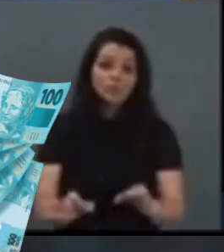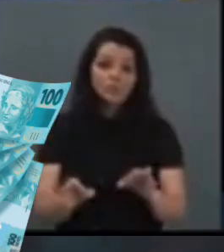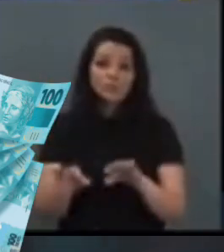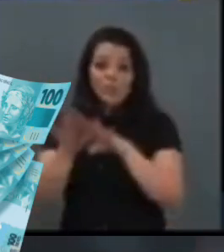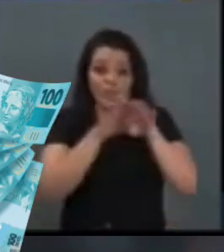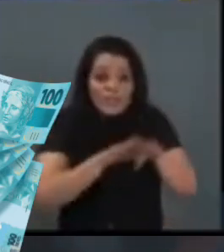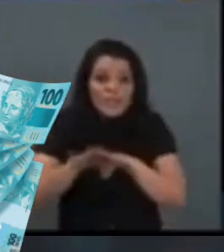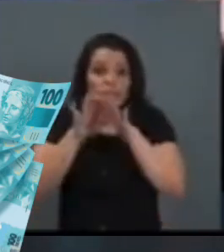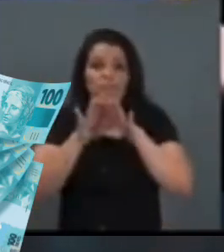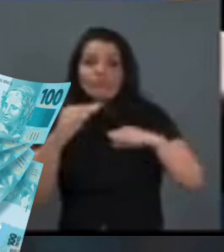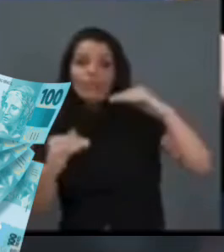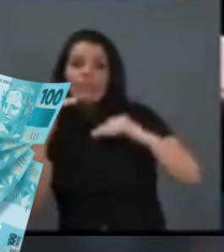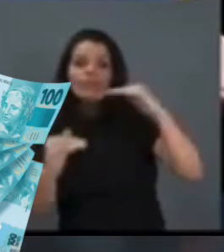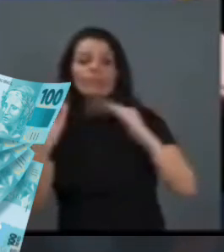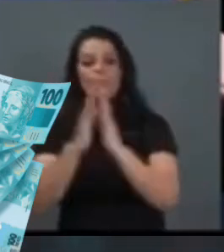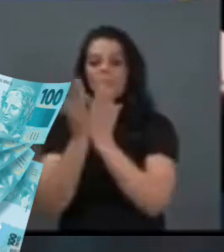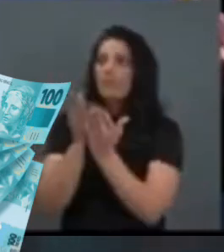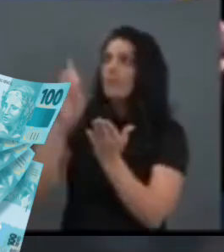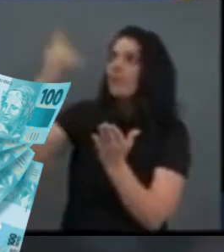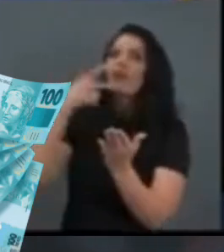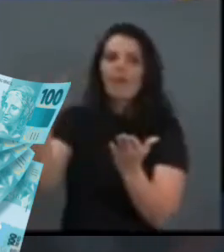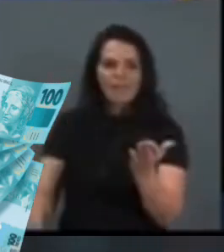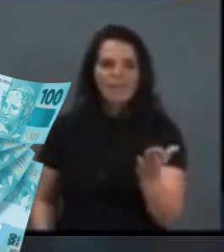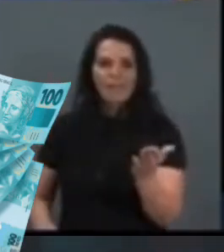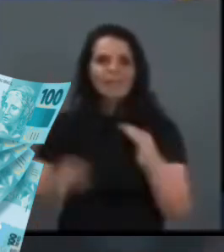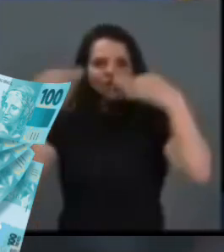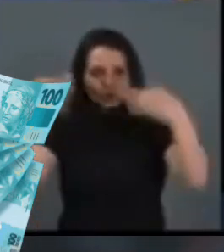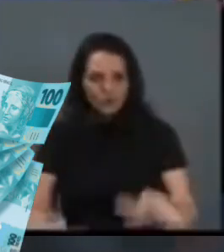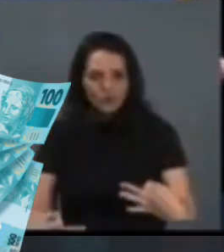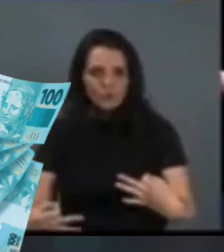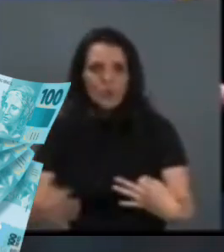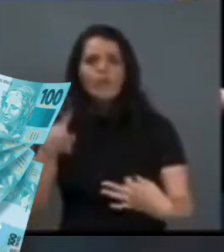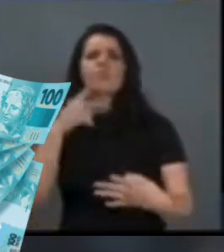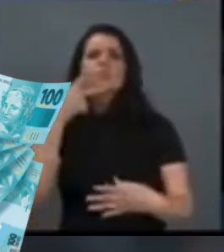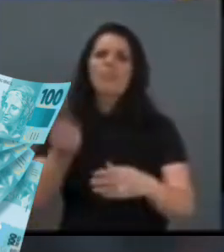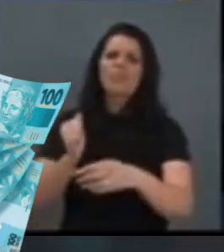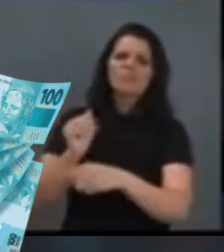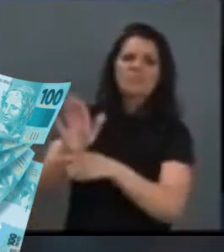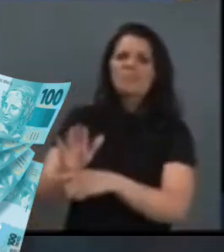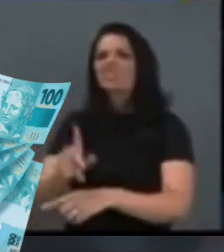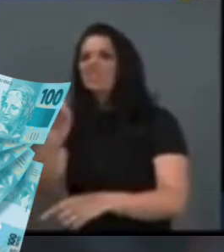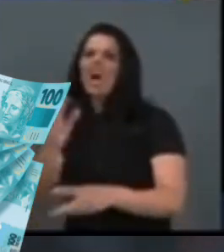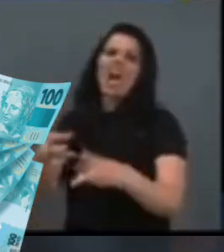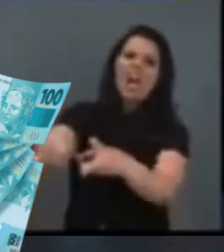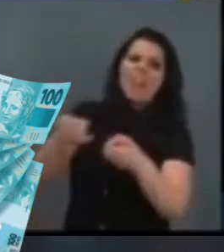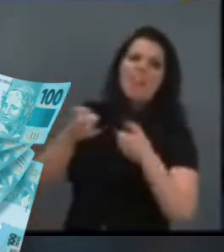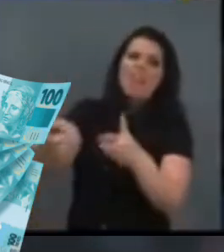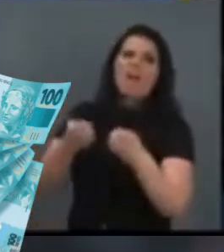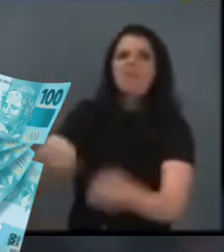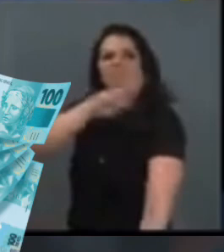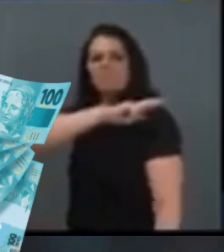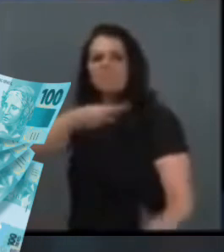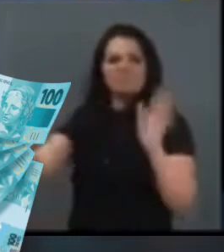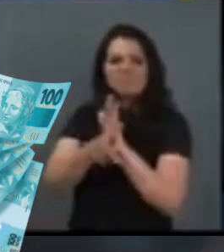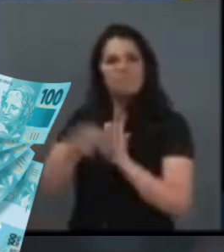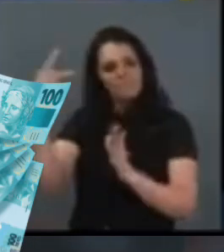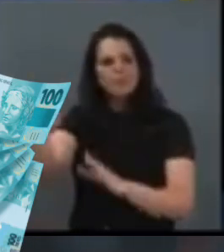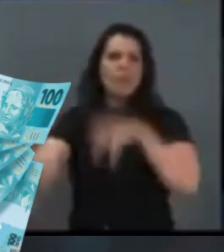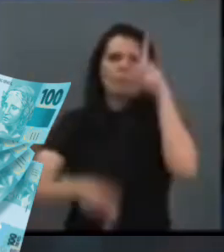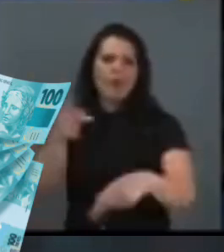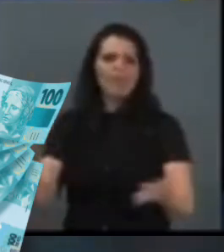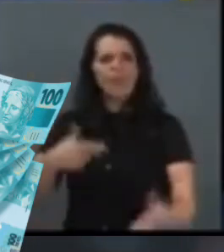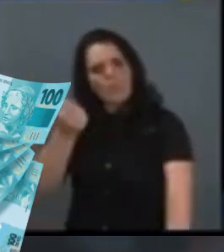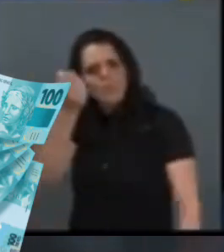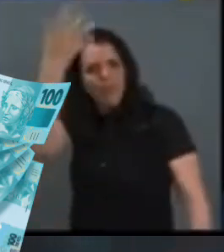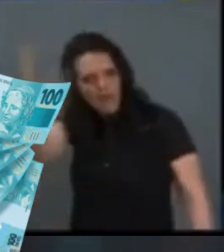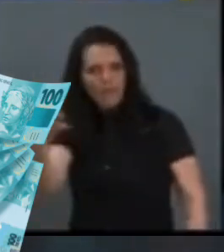César. Isso é bíblico. Então, assim, o que vocês vêm fazendo com o povo, com a população brasileira, é só botar no lombo do povo brasileiro. É só para ferrar o